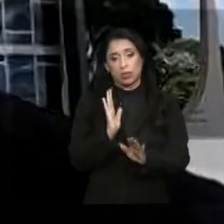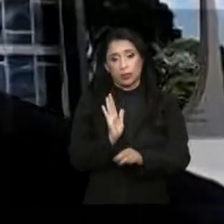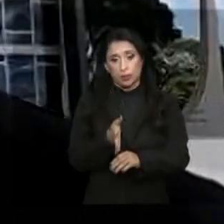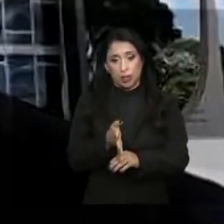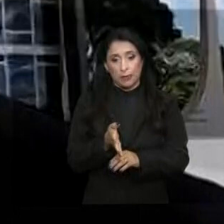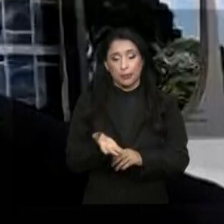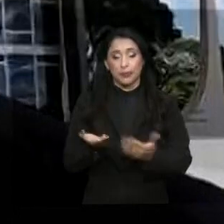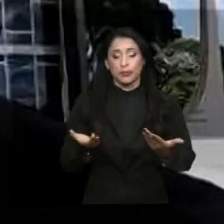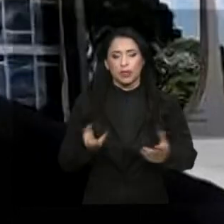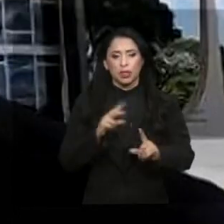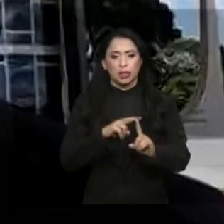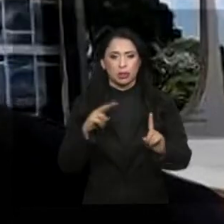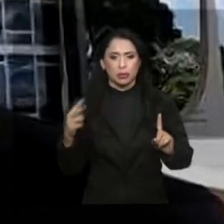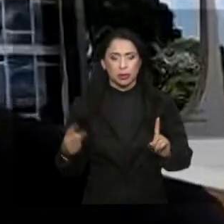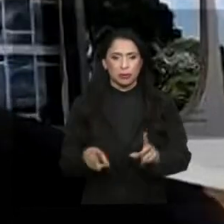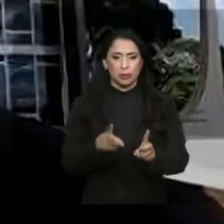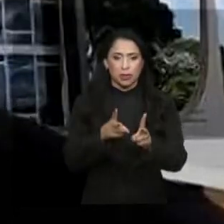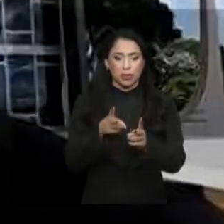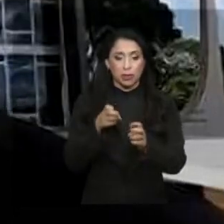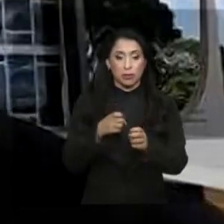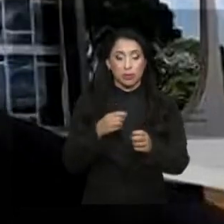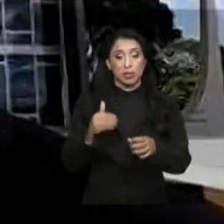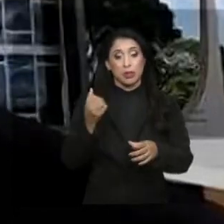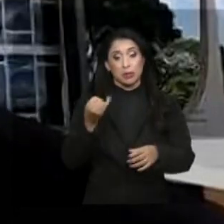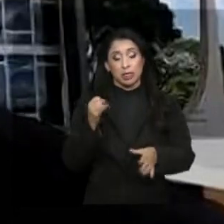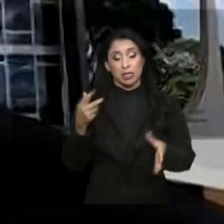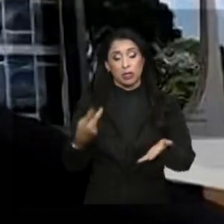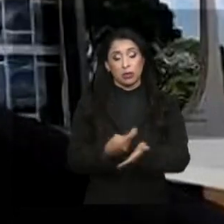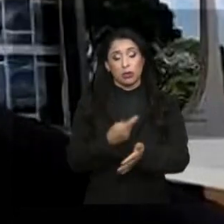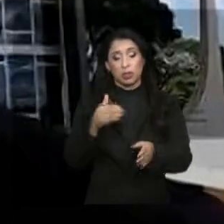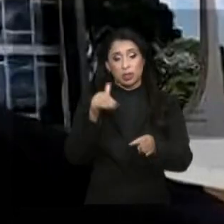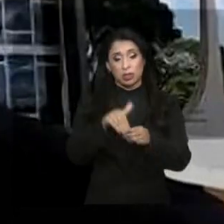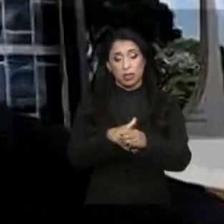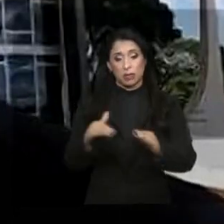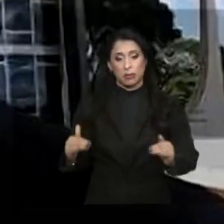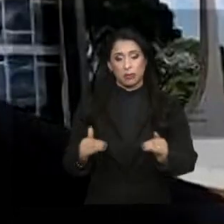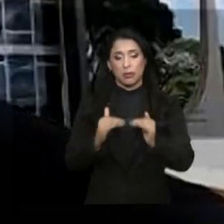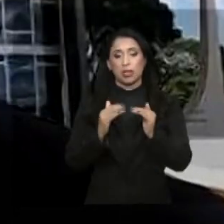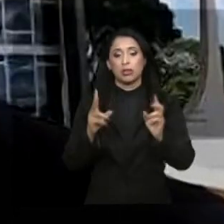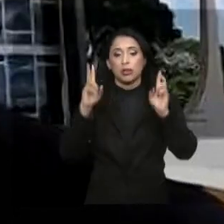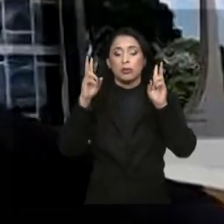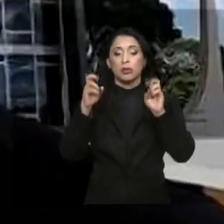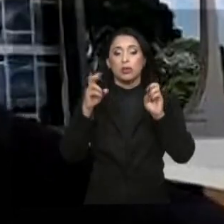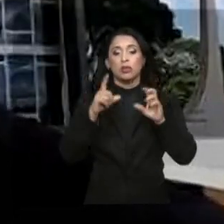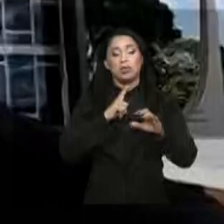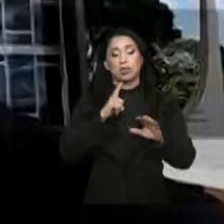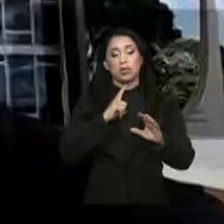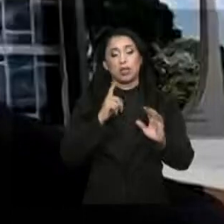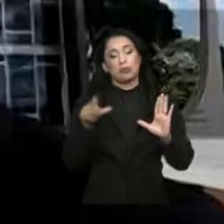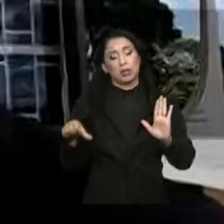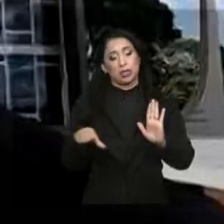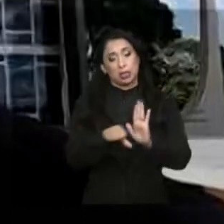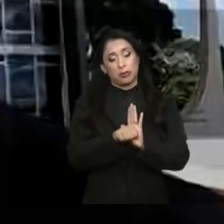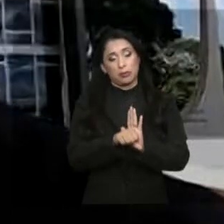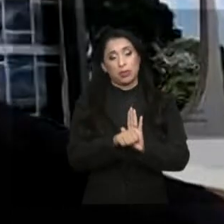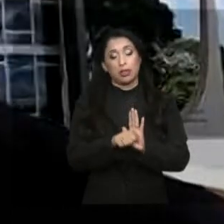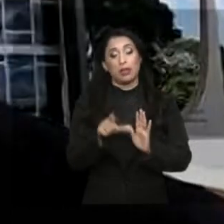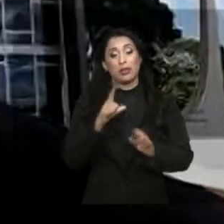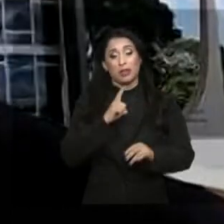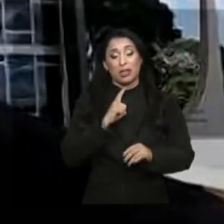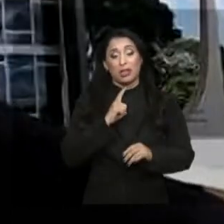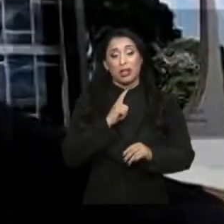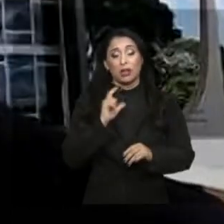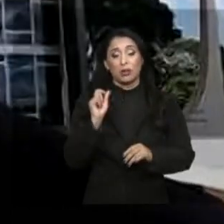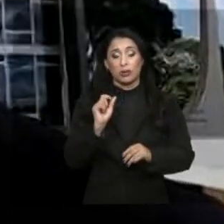Bom, nessa perspectiva, portanto, verificada a ocorrência de empate em julgamento de feito versando sobre matéria de fundo de natureza criminal, como na espécie, haverá